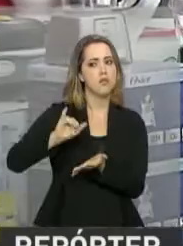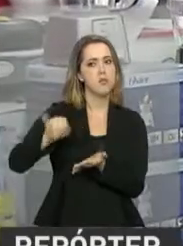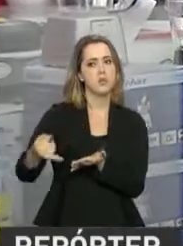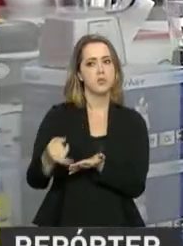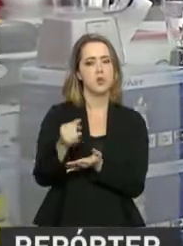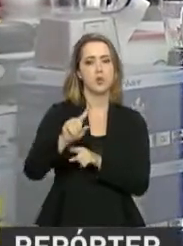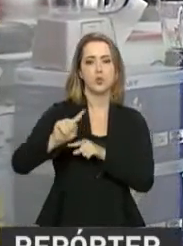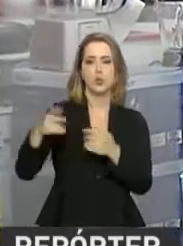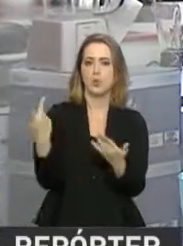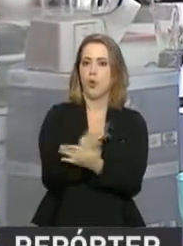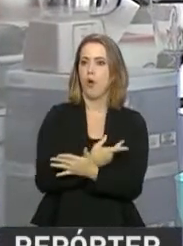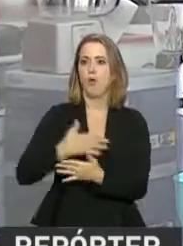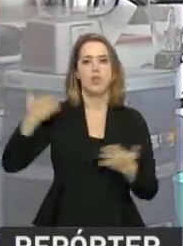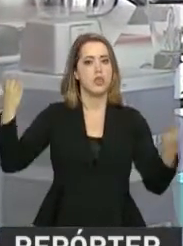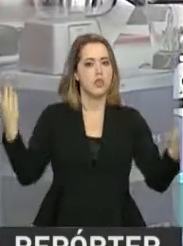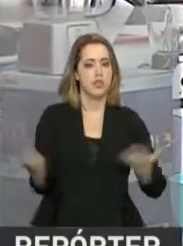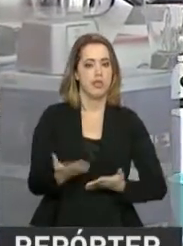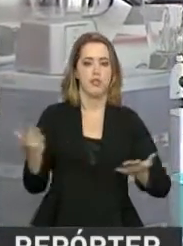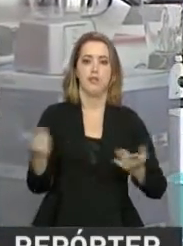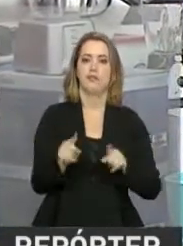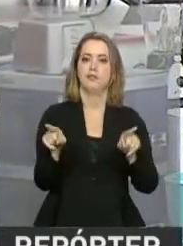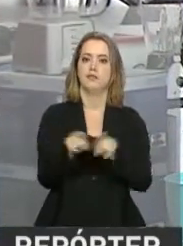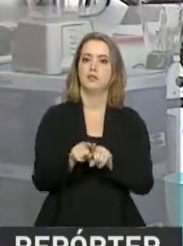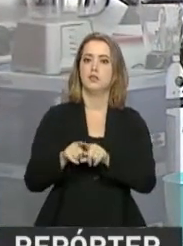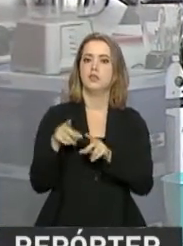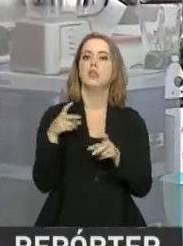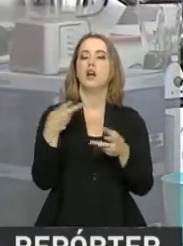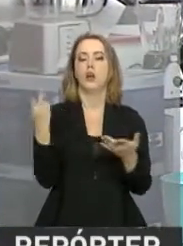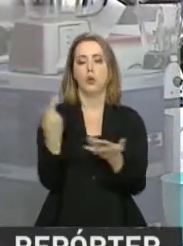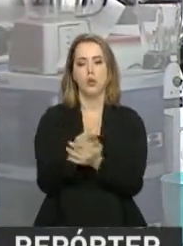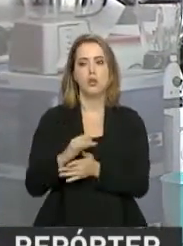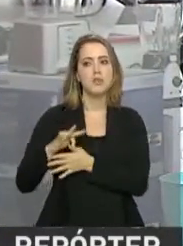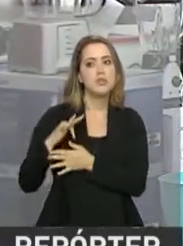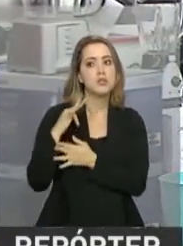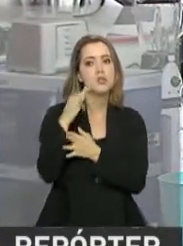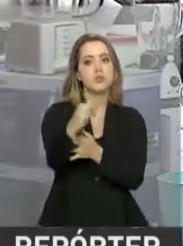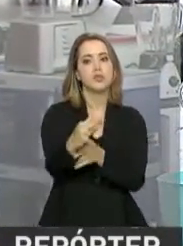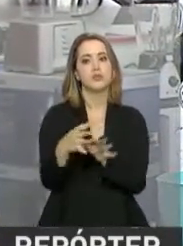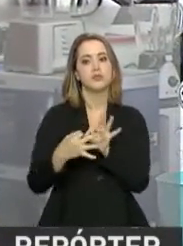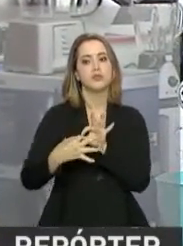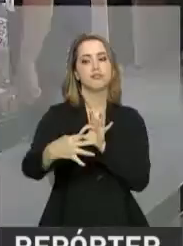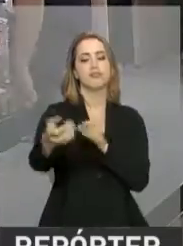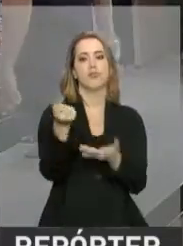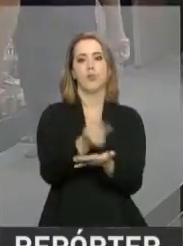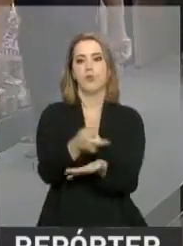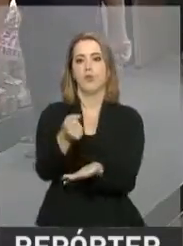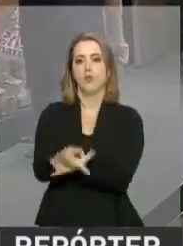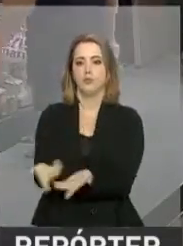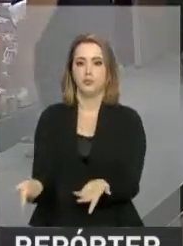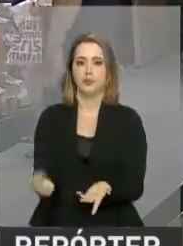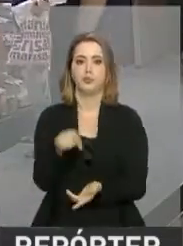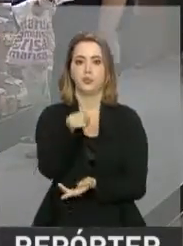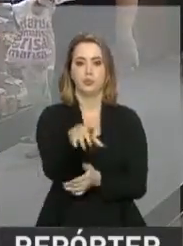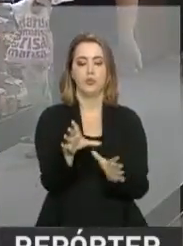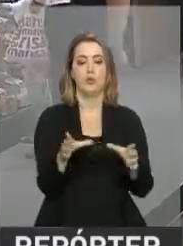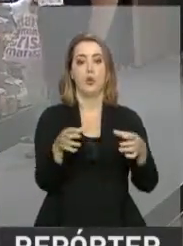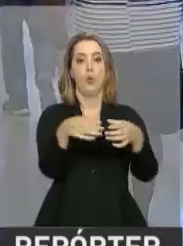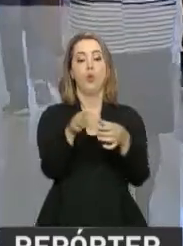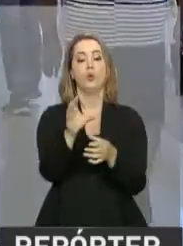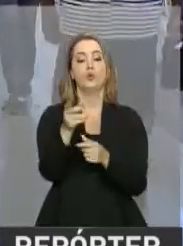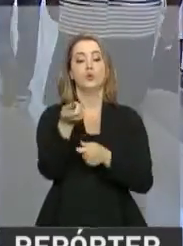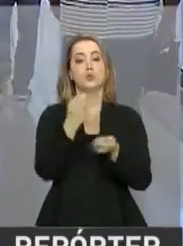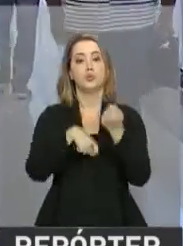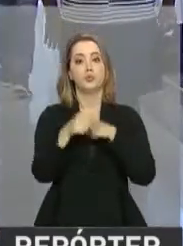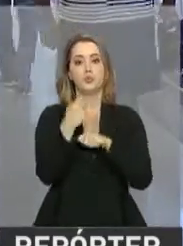imediato para as parcelas a tendência que isso ocorra aumentando o consumo para o conselho federal de economia os consumidores